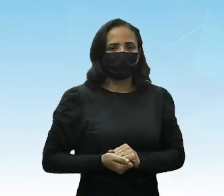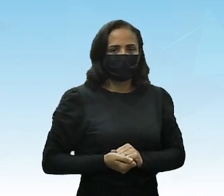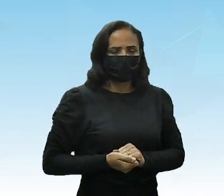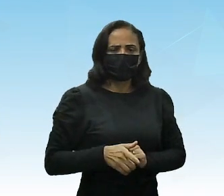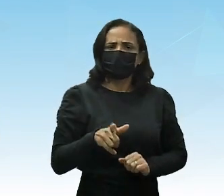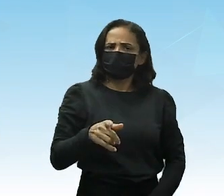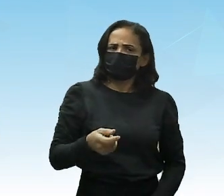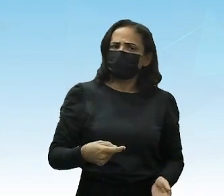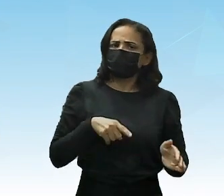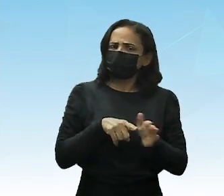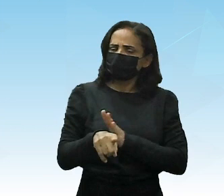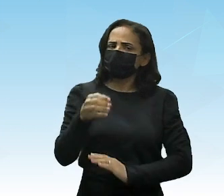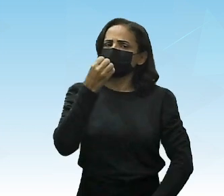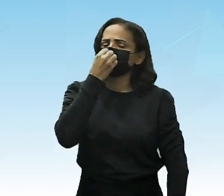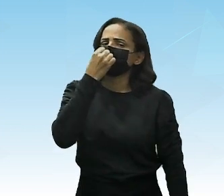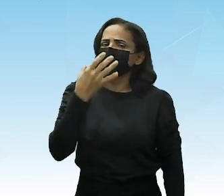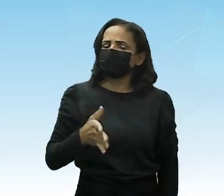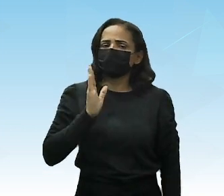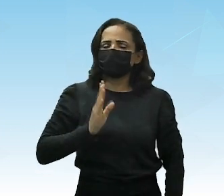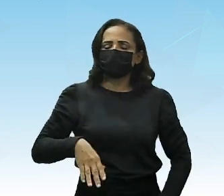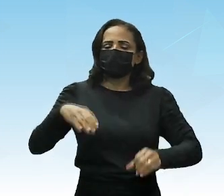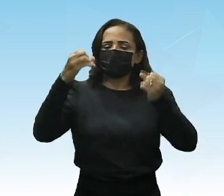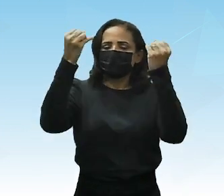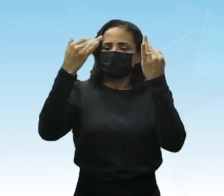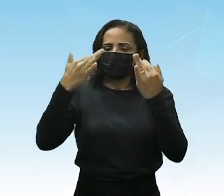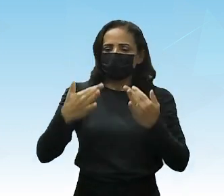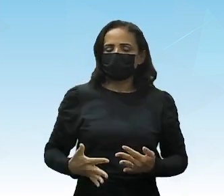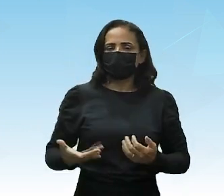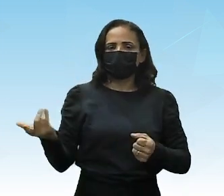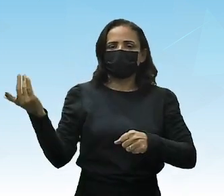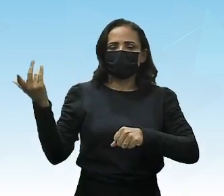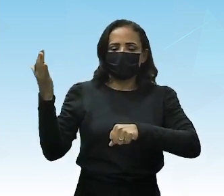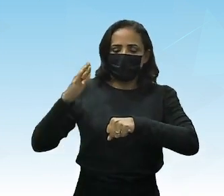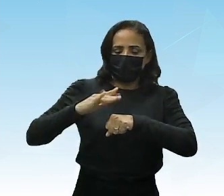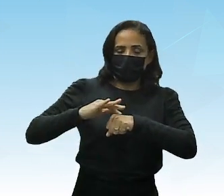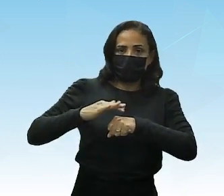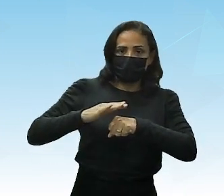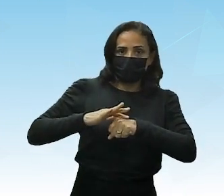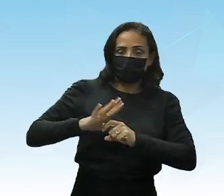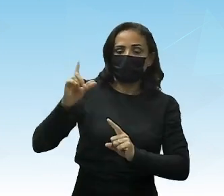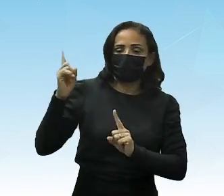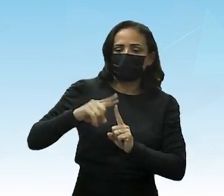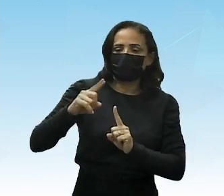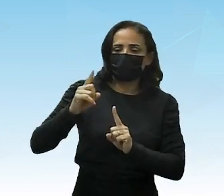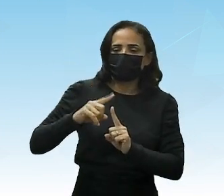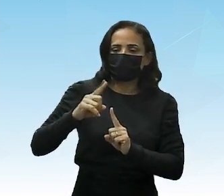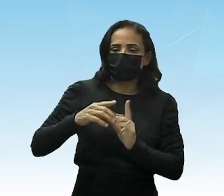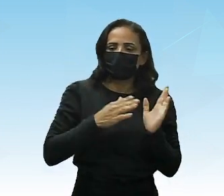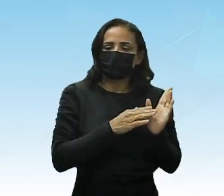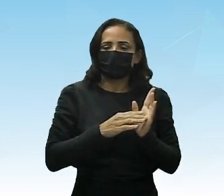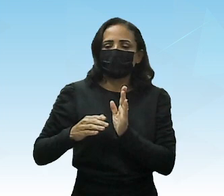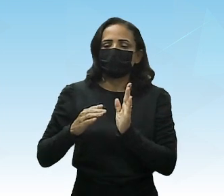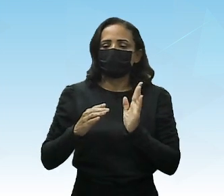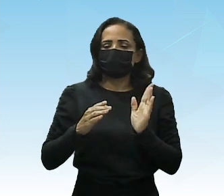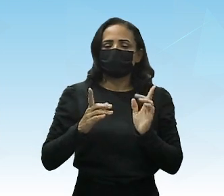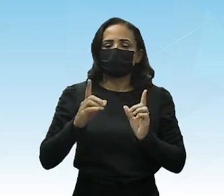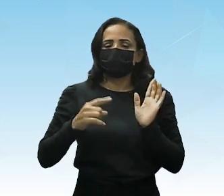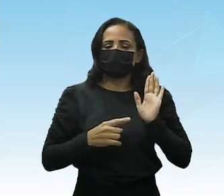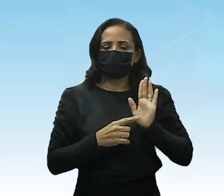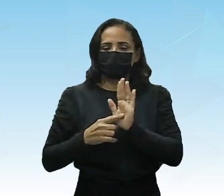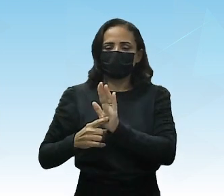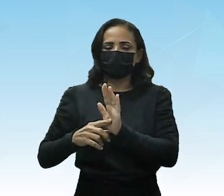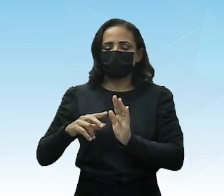boa, tá? Porque ela já fala o nome da doença, que é a eritroblastose fetal ou o que a gente chama de DHRN,